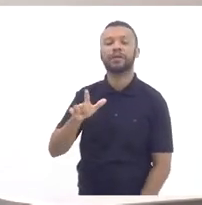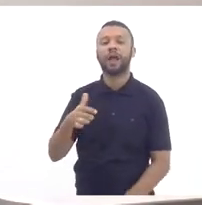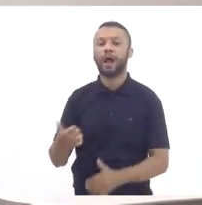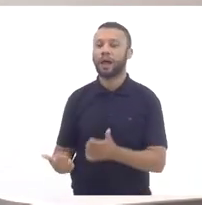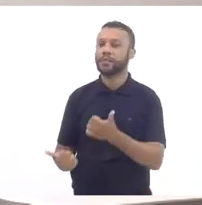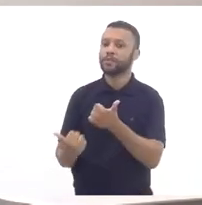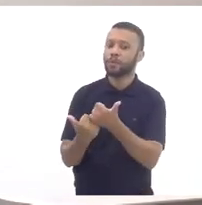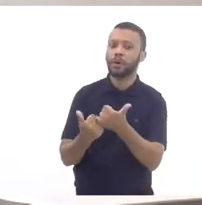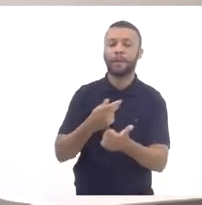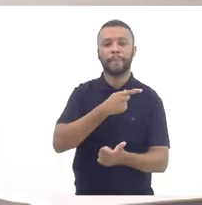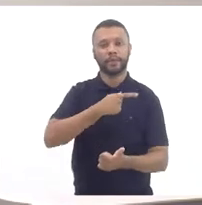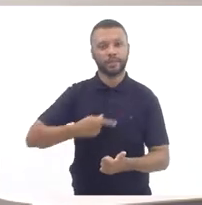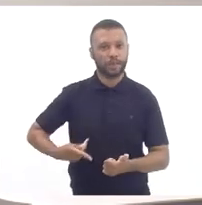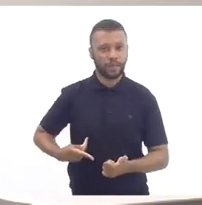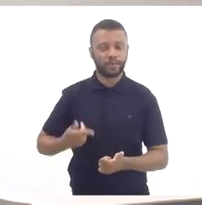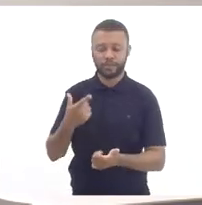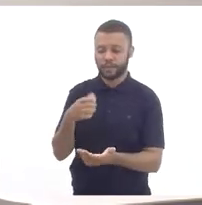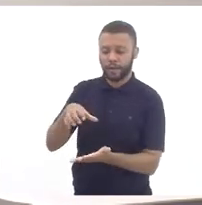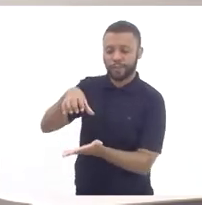assessora-presidente da Getransp, Débora,